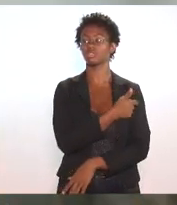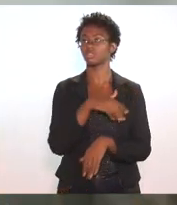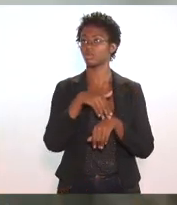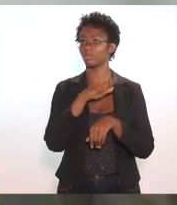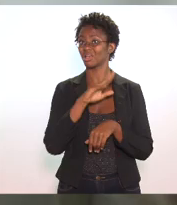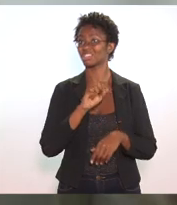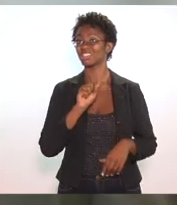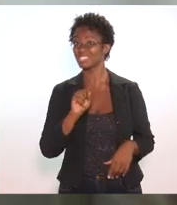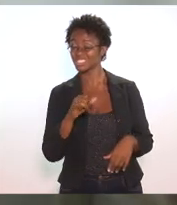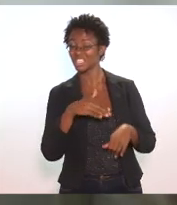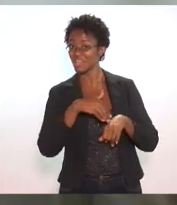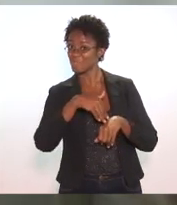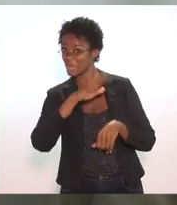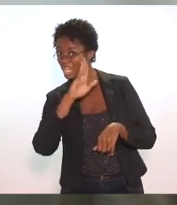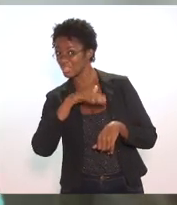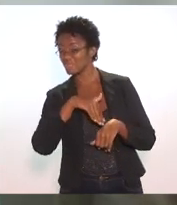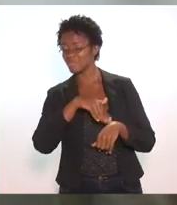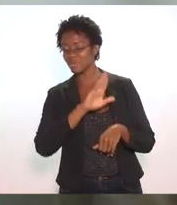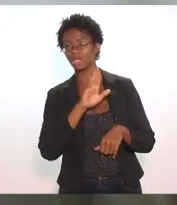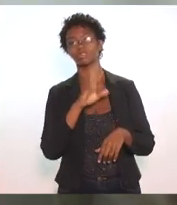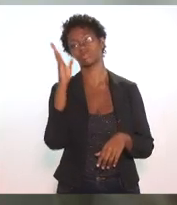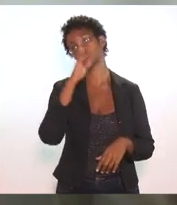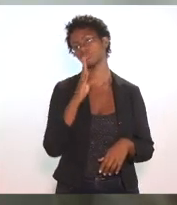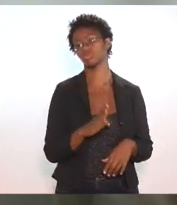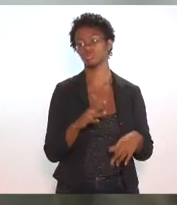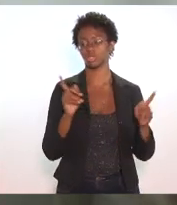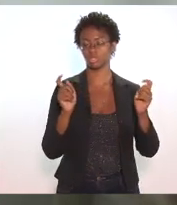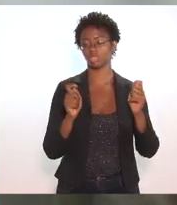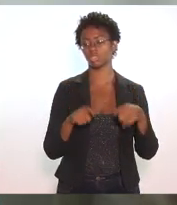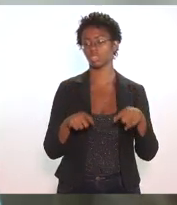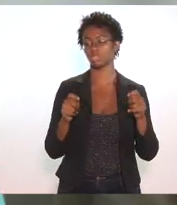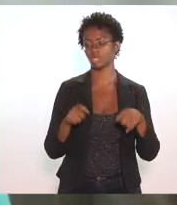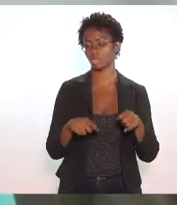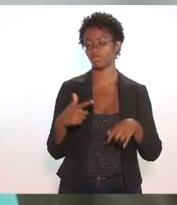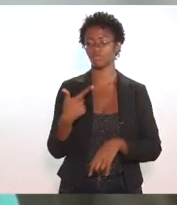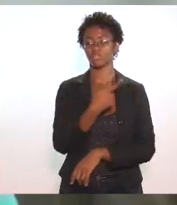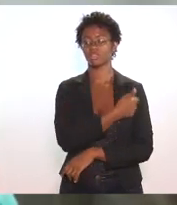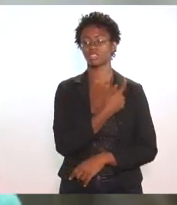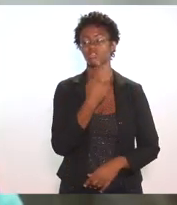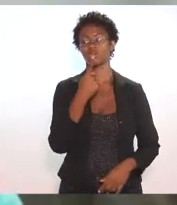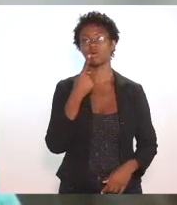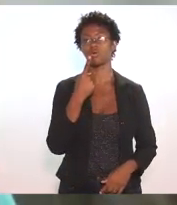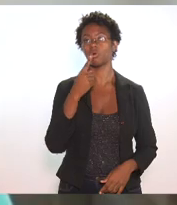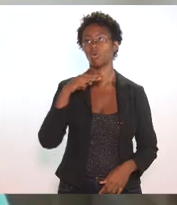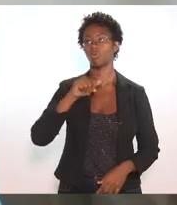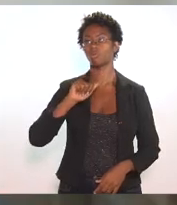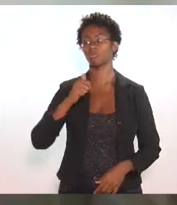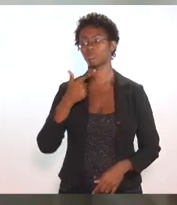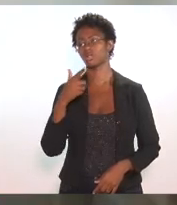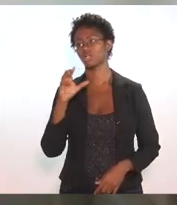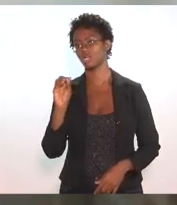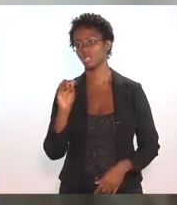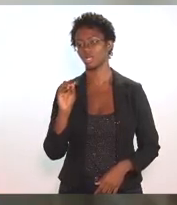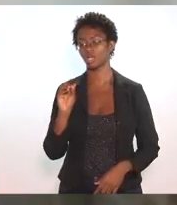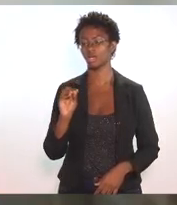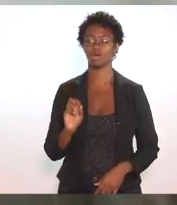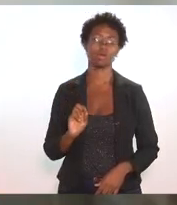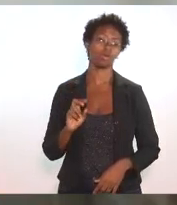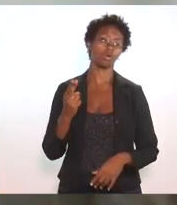mais vacinas ainda, o Brasil era capaz de estar vacinando 1 milhão. Ou, quiçá,